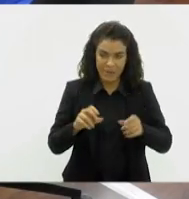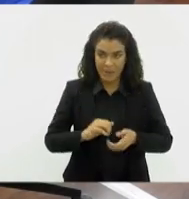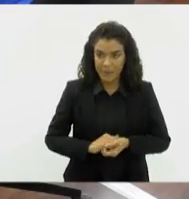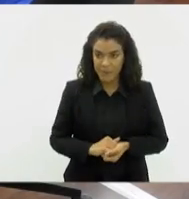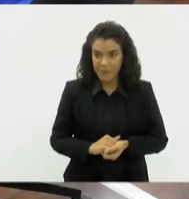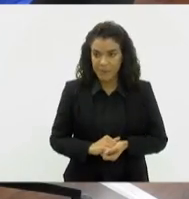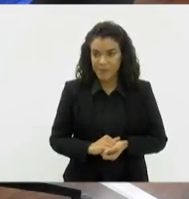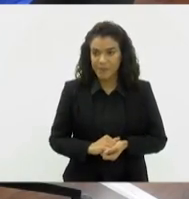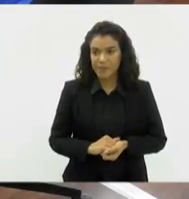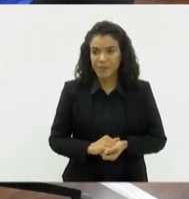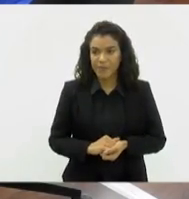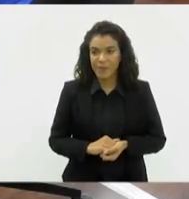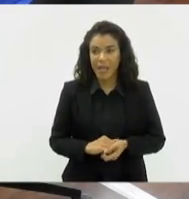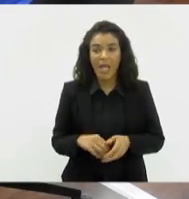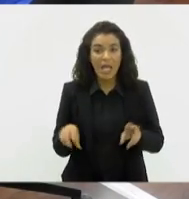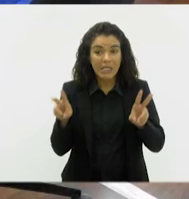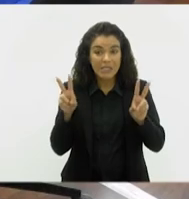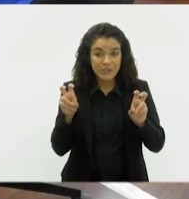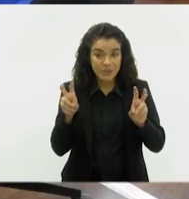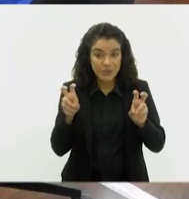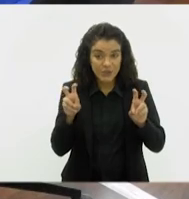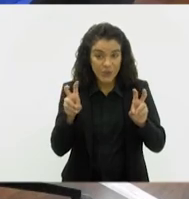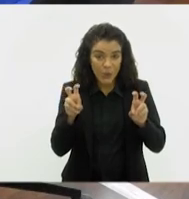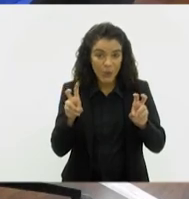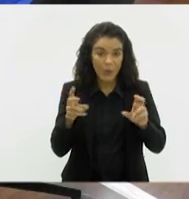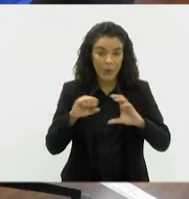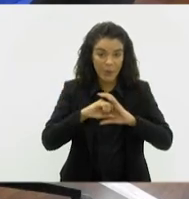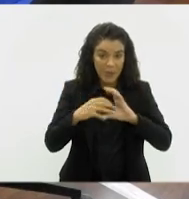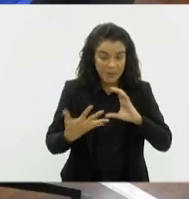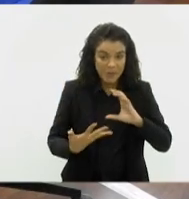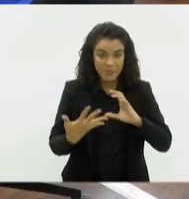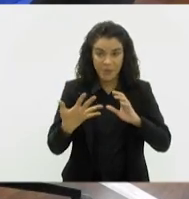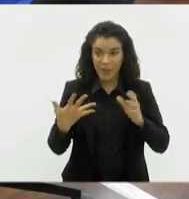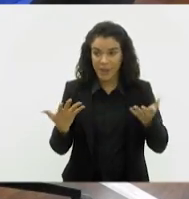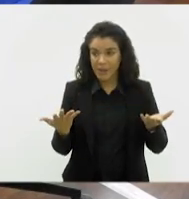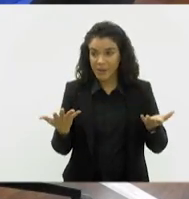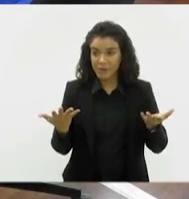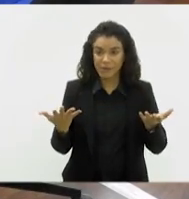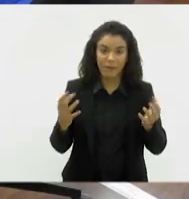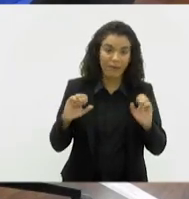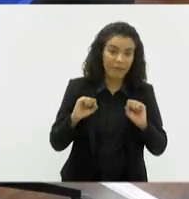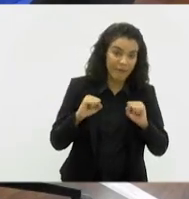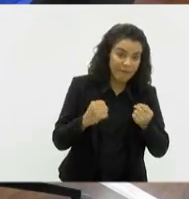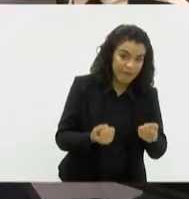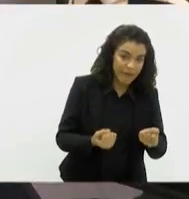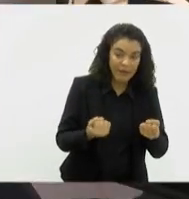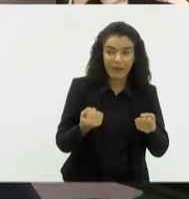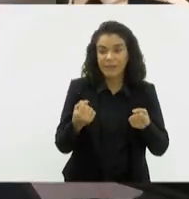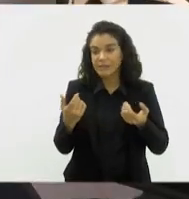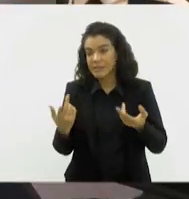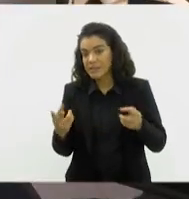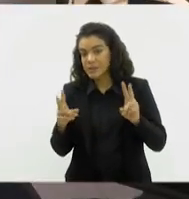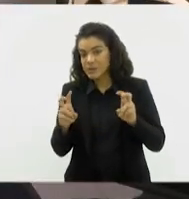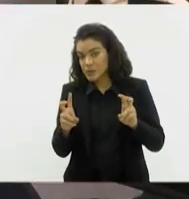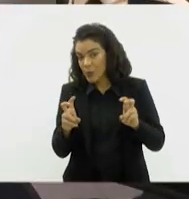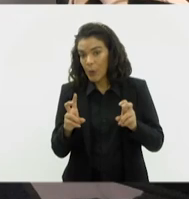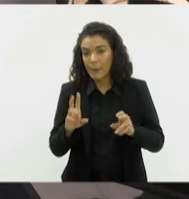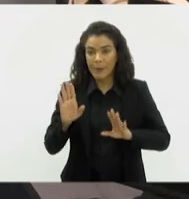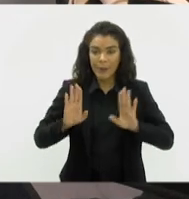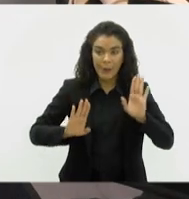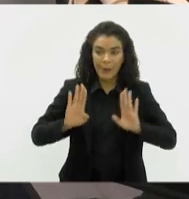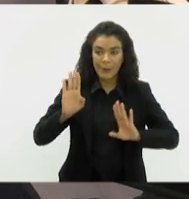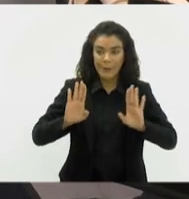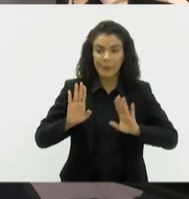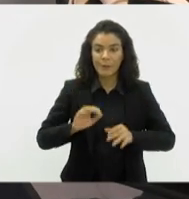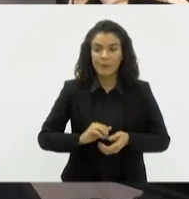fazer uso da palavra. É pertinente? É sobre o aspecto processual ou é defesa ou ilação sobre qualquer dos candidatos? Pois